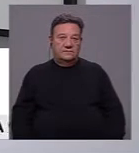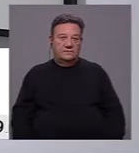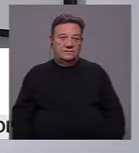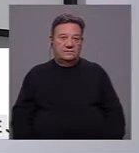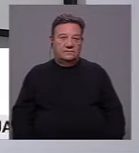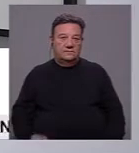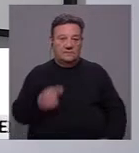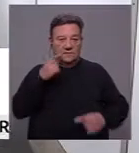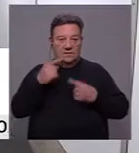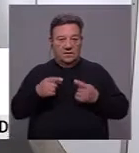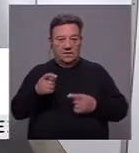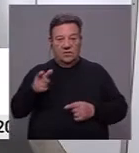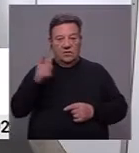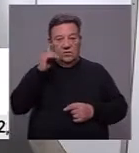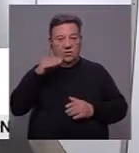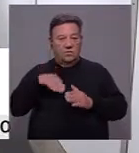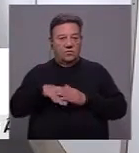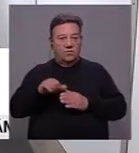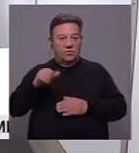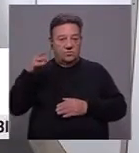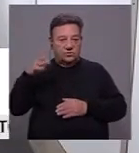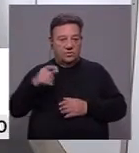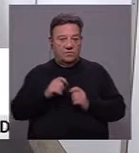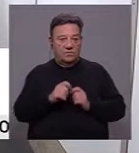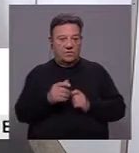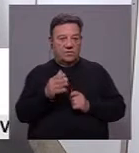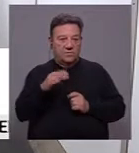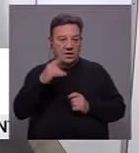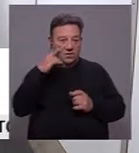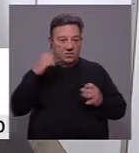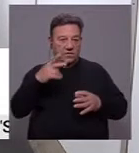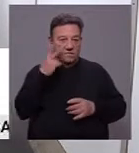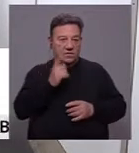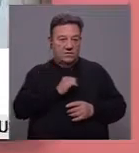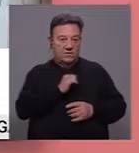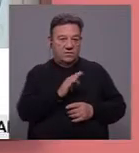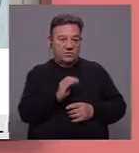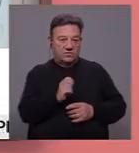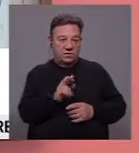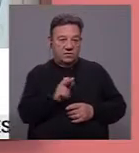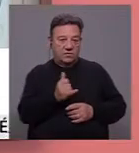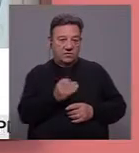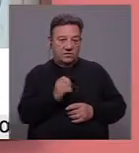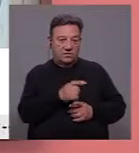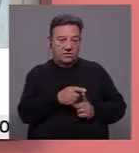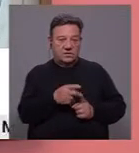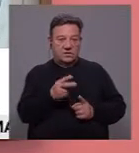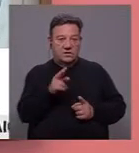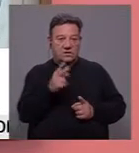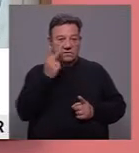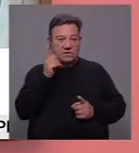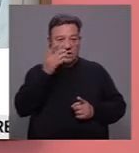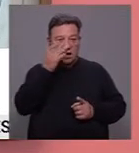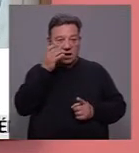A viagem pelo Guardador do Sol começa por um período menos luminoso da vida pessoal de José Rodrigues. A segunda vida em